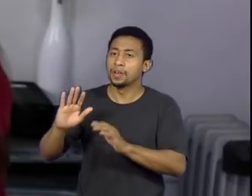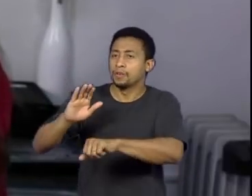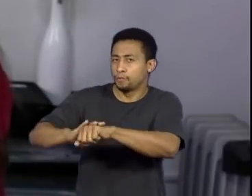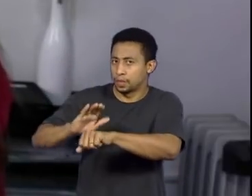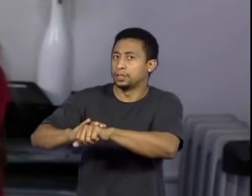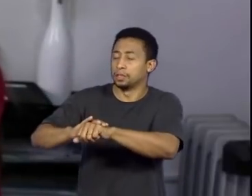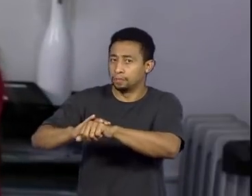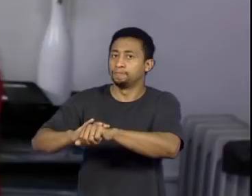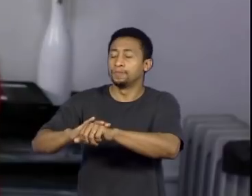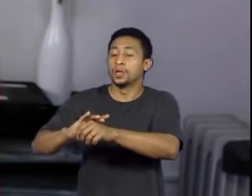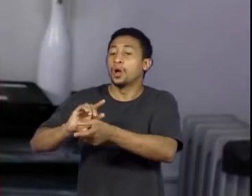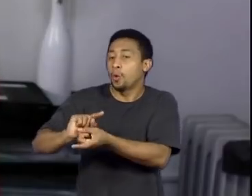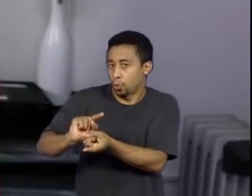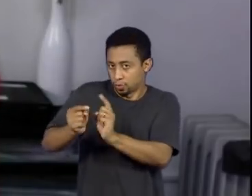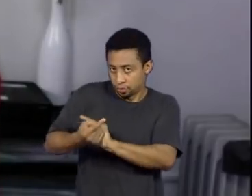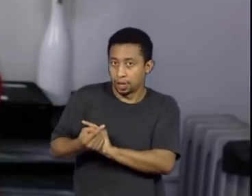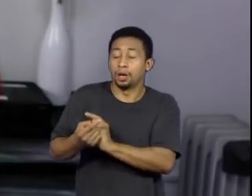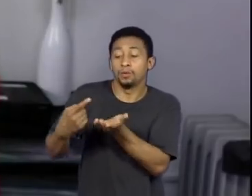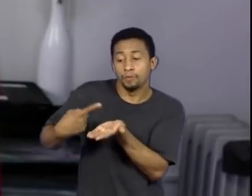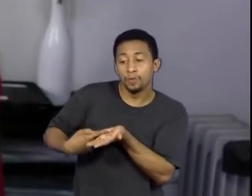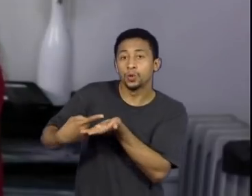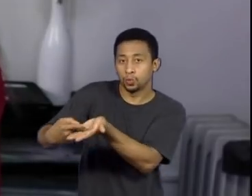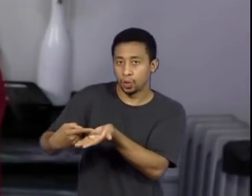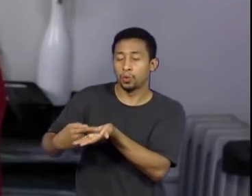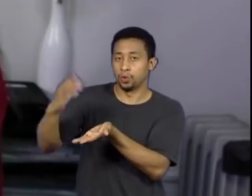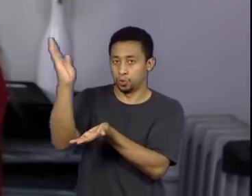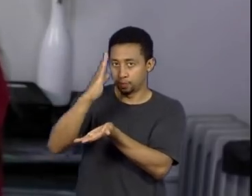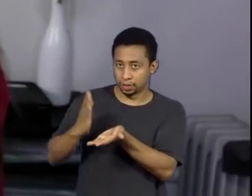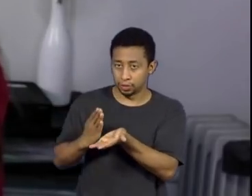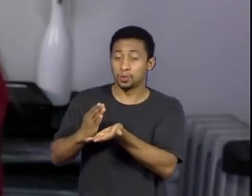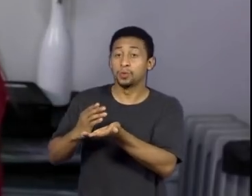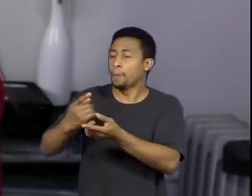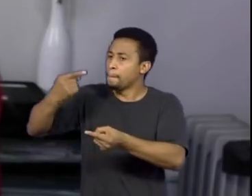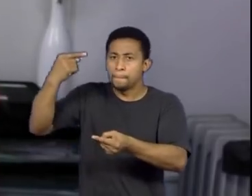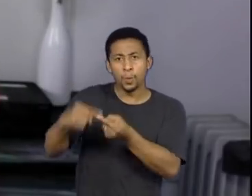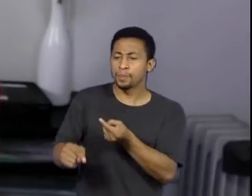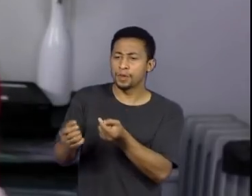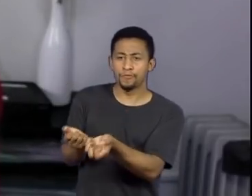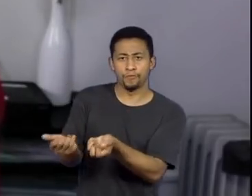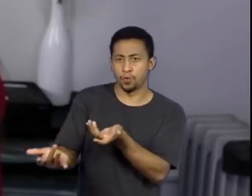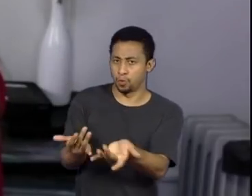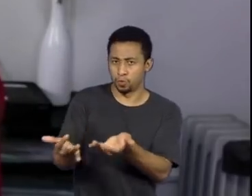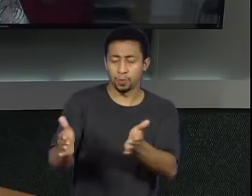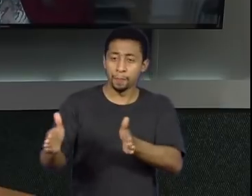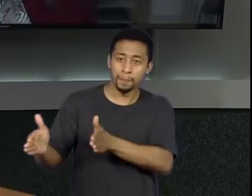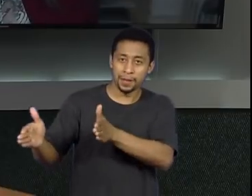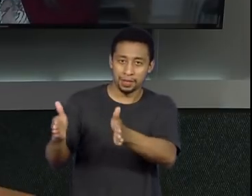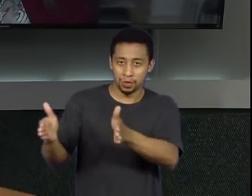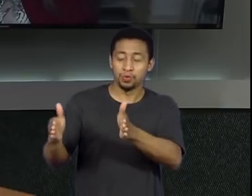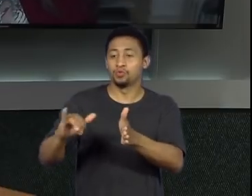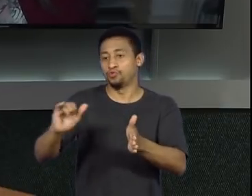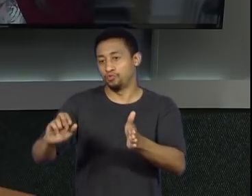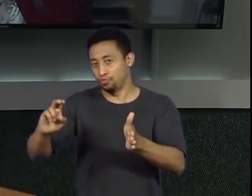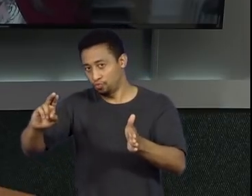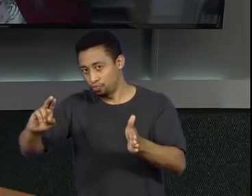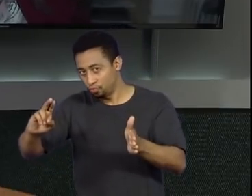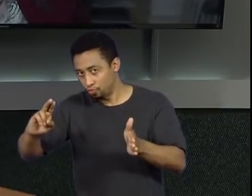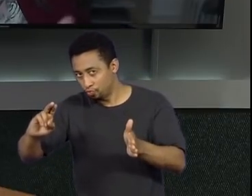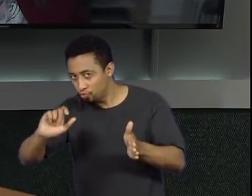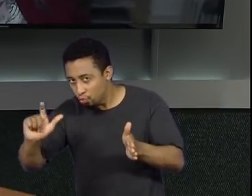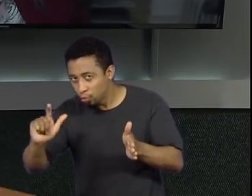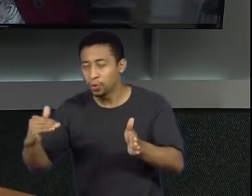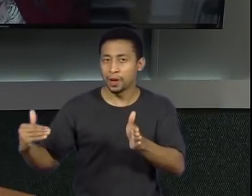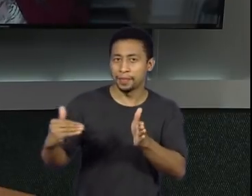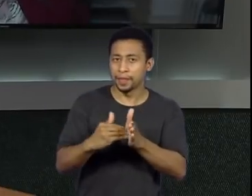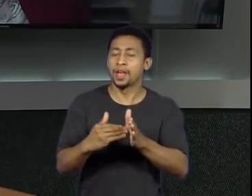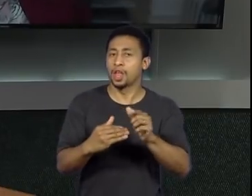faz um acordo nacional de proibir queimadas de julho a novembro, que é quando está tendo uma perda clara